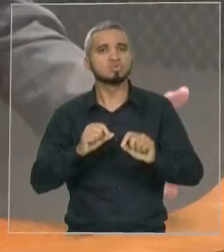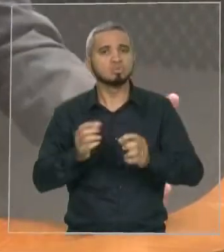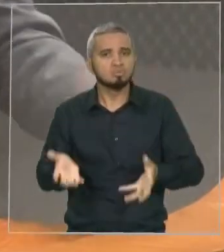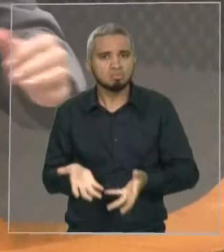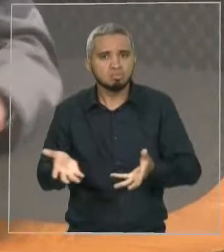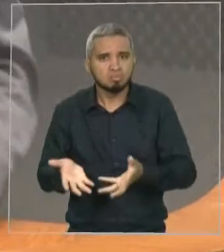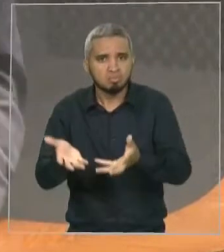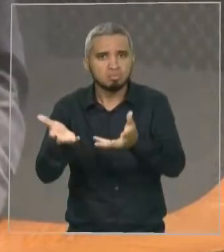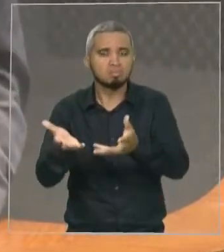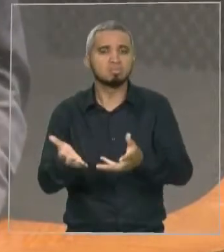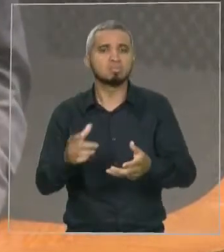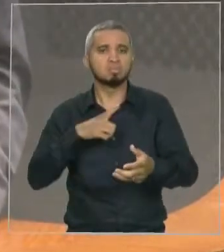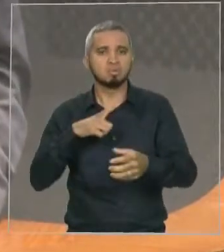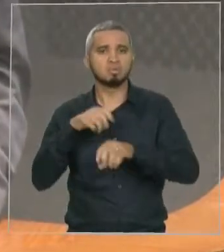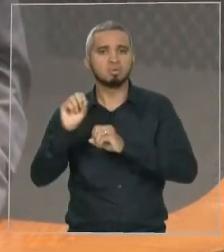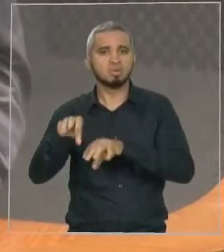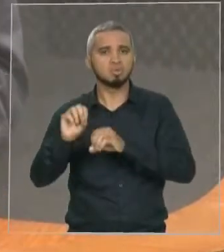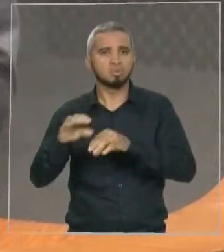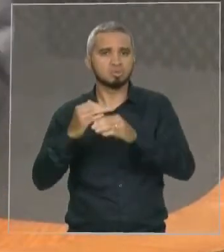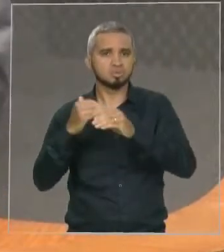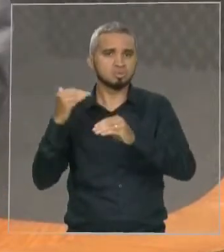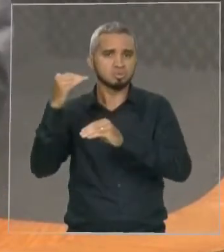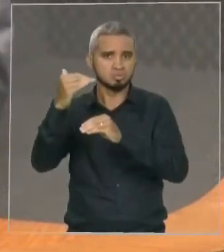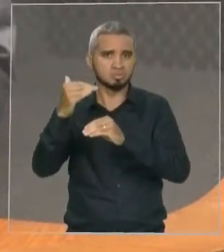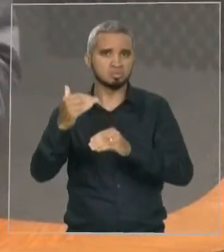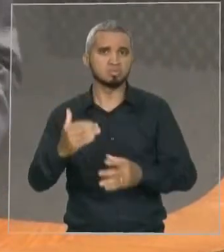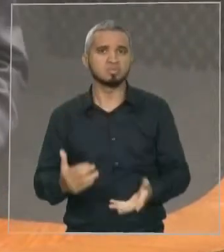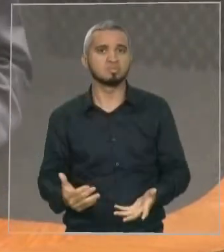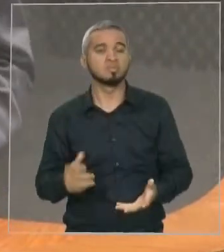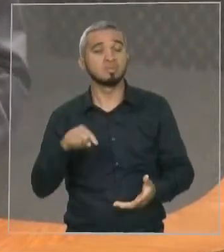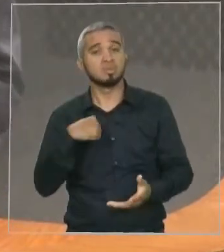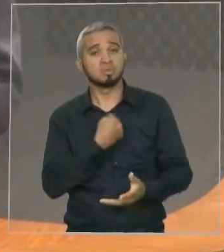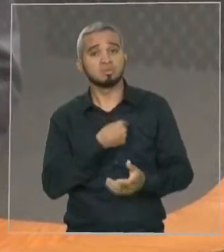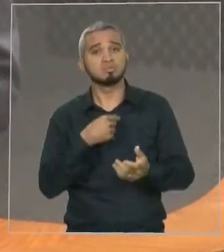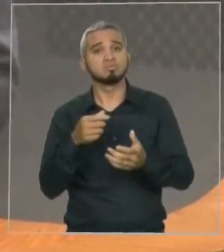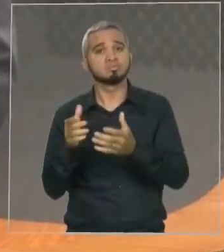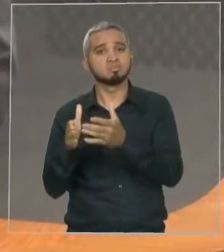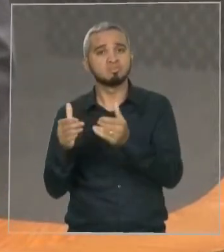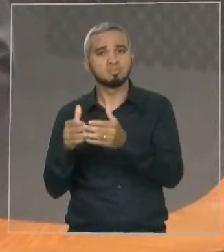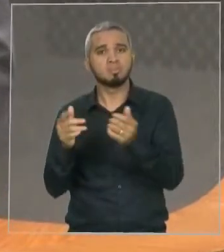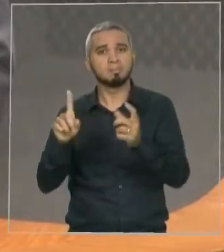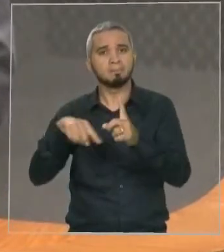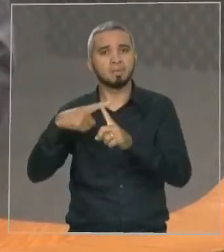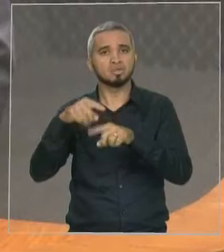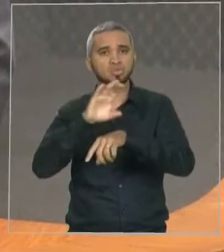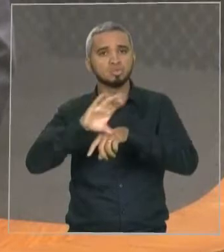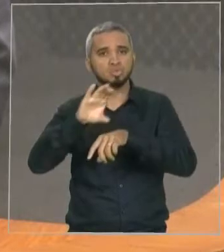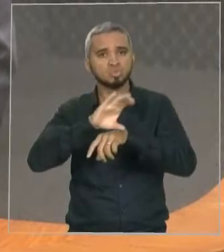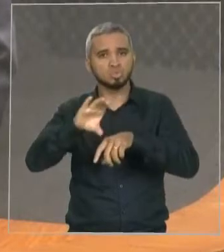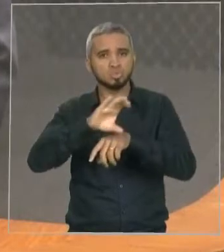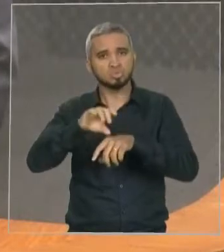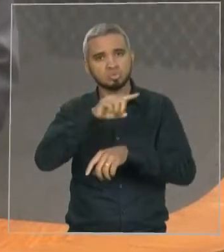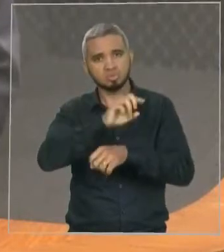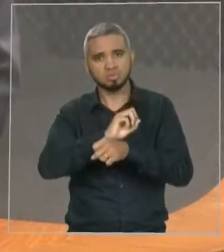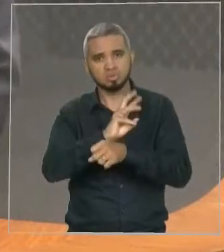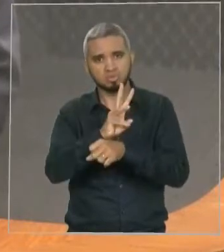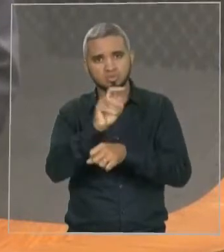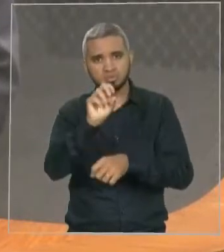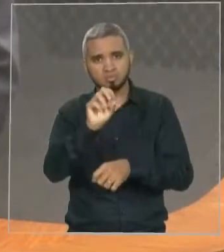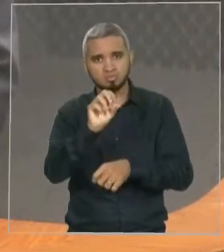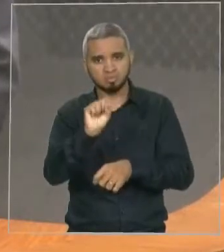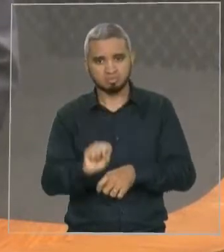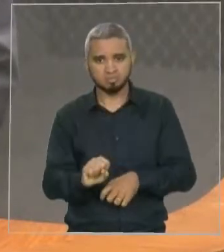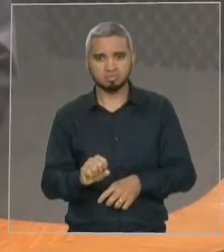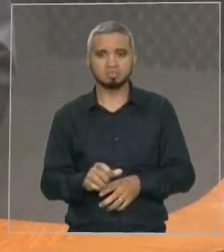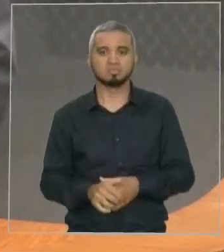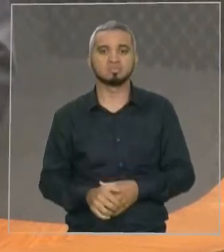a educação superior, colocando e correndo atrás para que a gente possa ter mais um curso superior na UEMA, que é a nossa universidade pública da